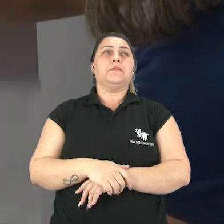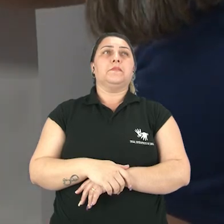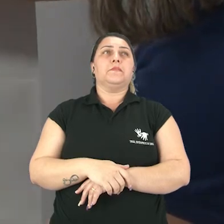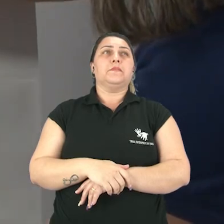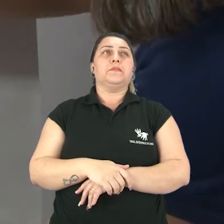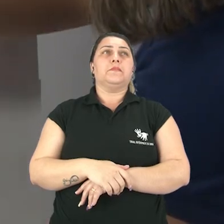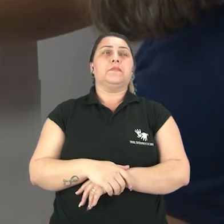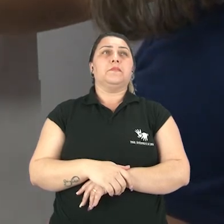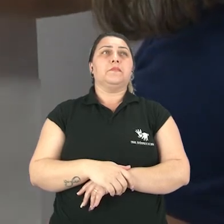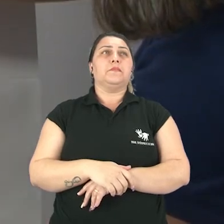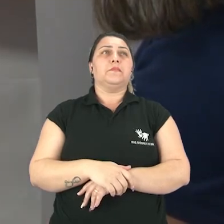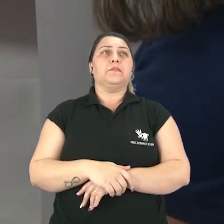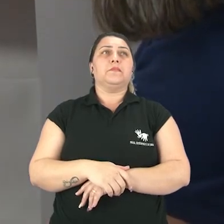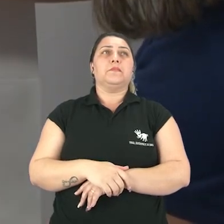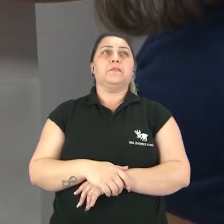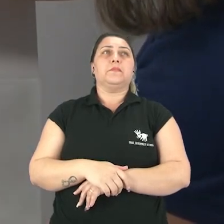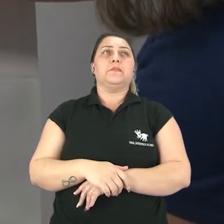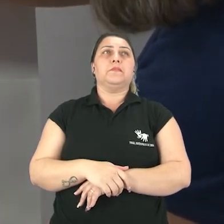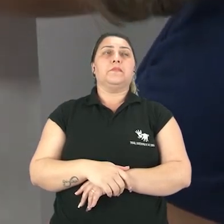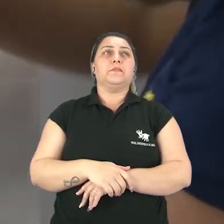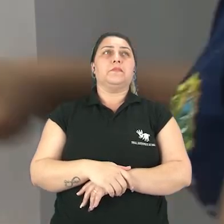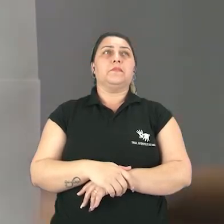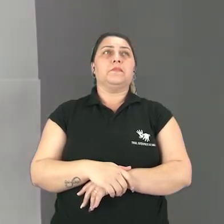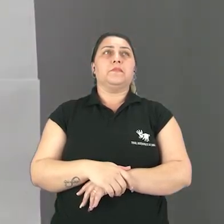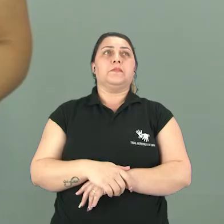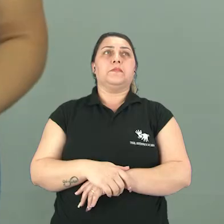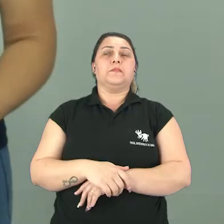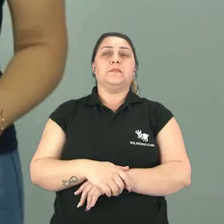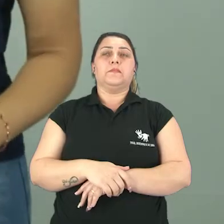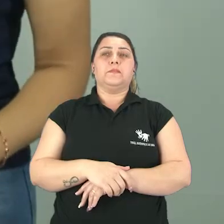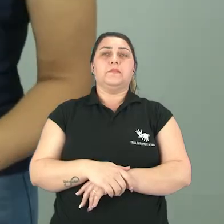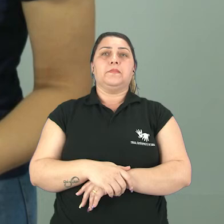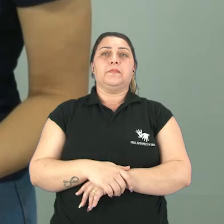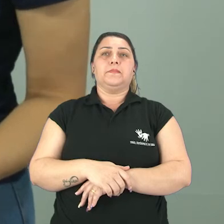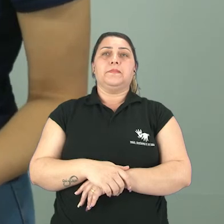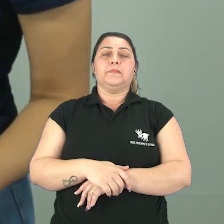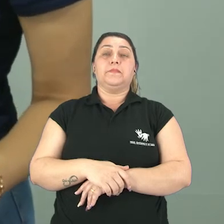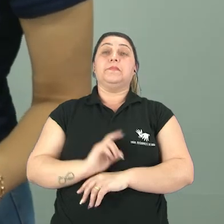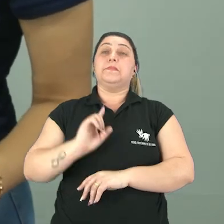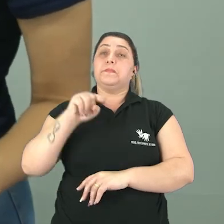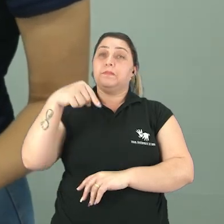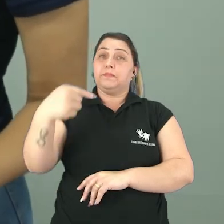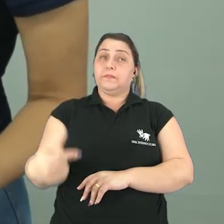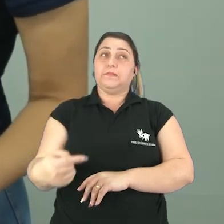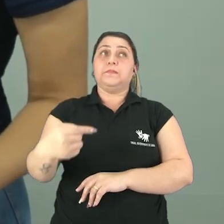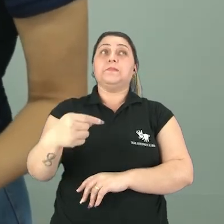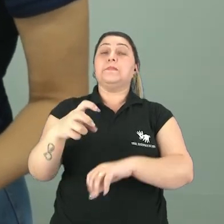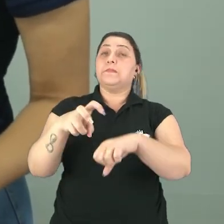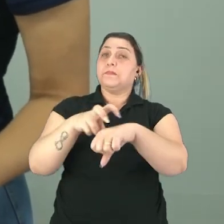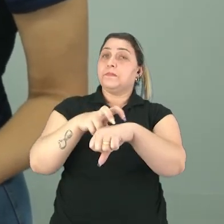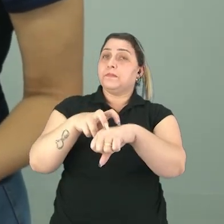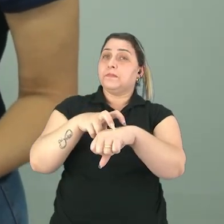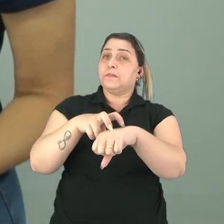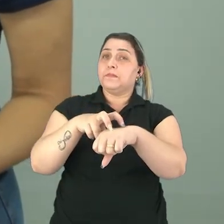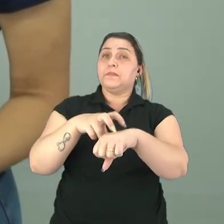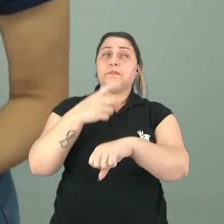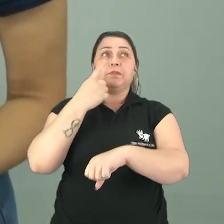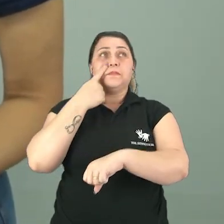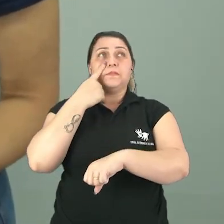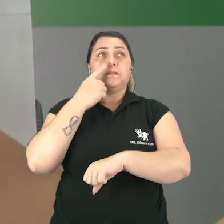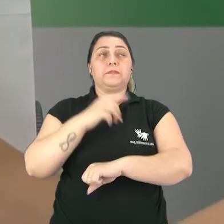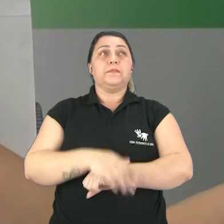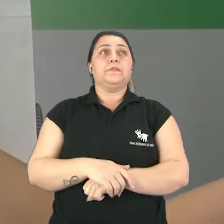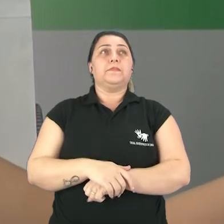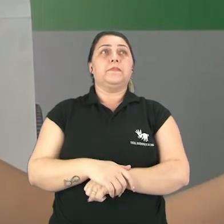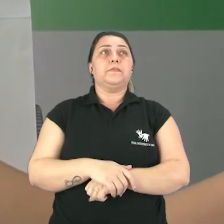Total de confecção de 35. A próxima são as verdes. Olha só,